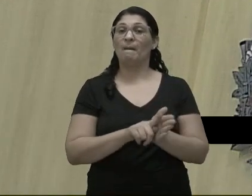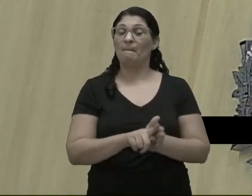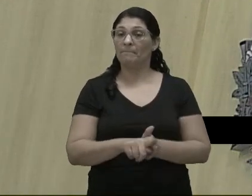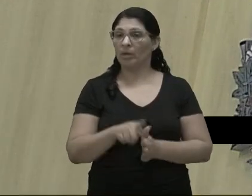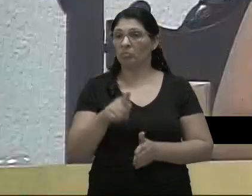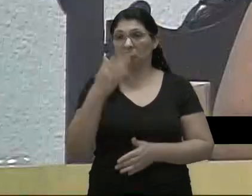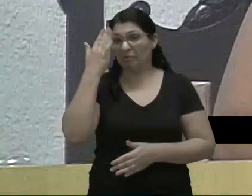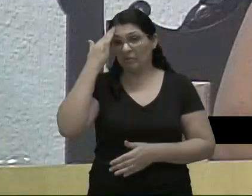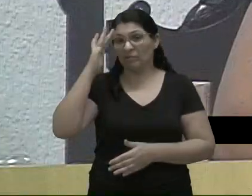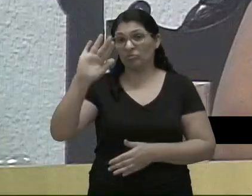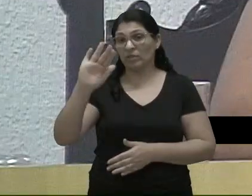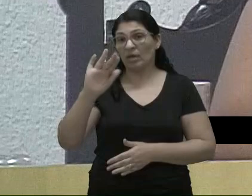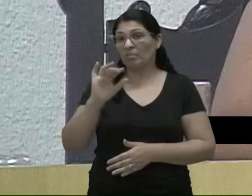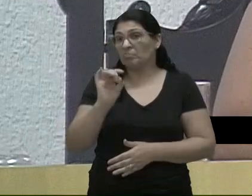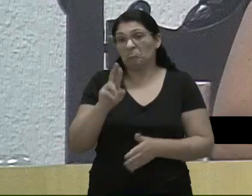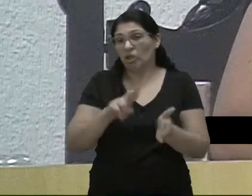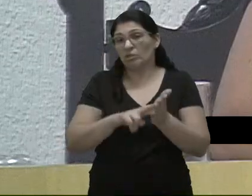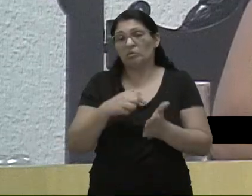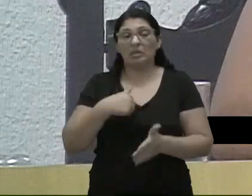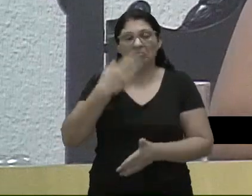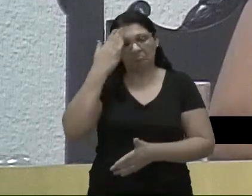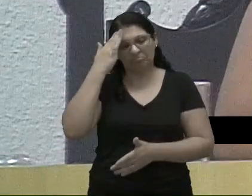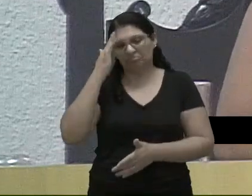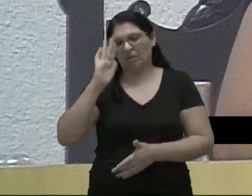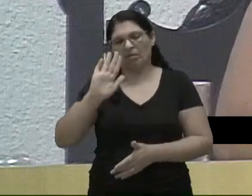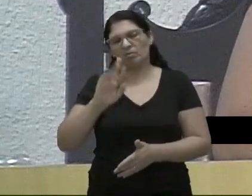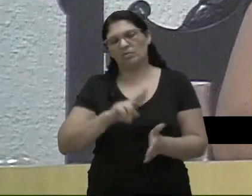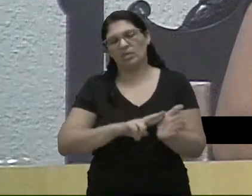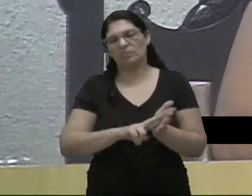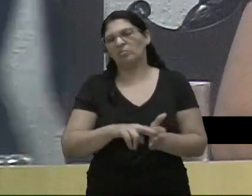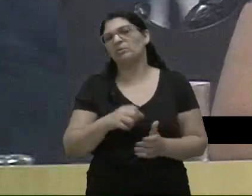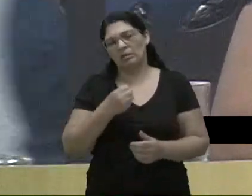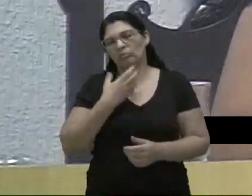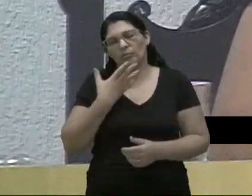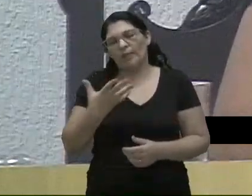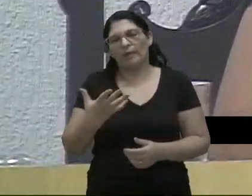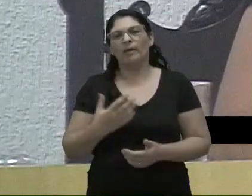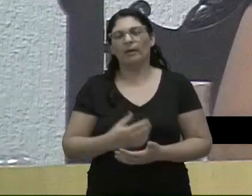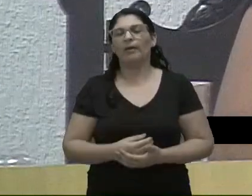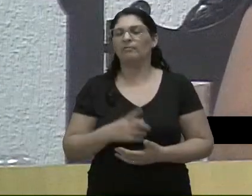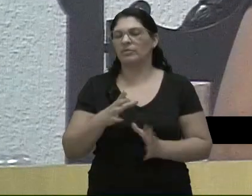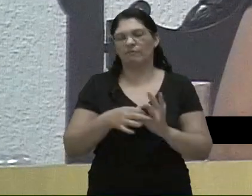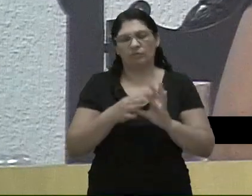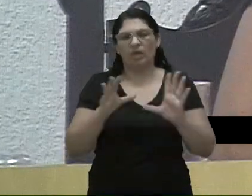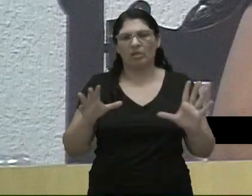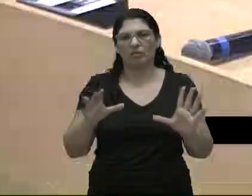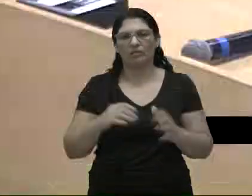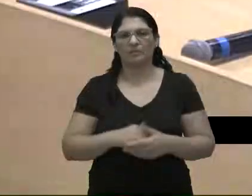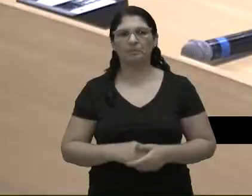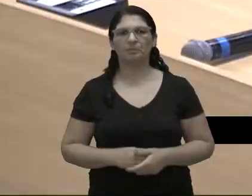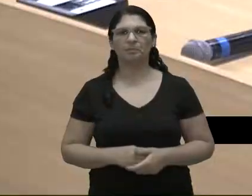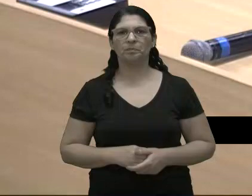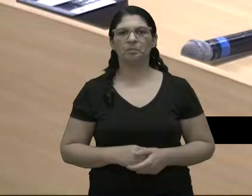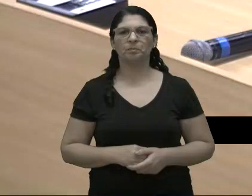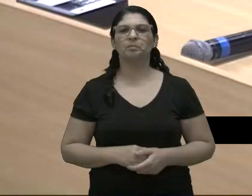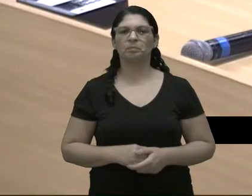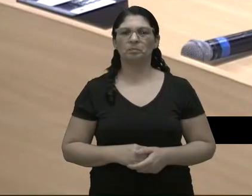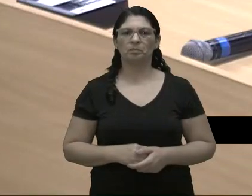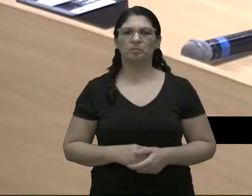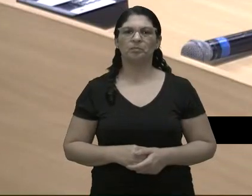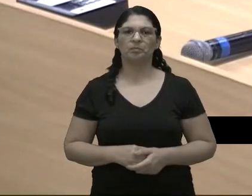pode responder que não sabe. Eu não sei responder. Também está tranquilo, tá? Você pode ficar à vontade. Fica combinado então, vereador. Fica à